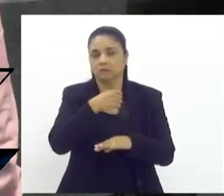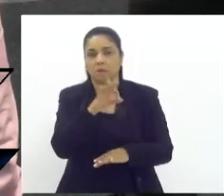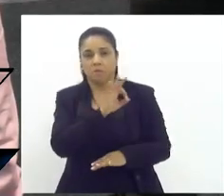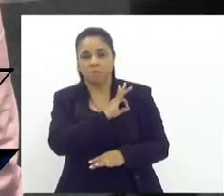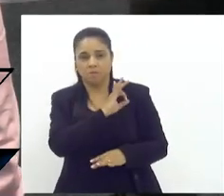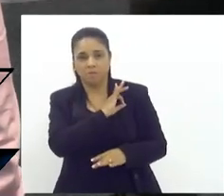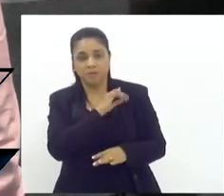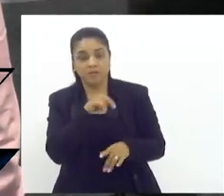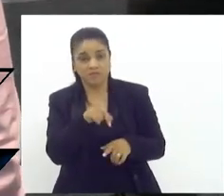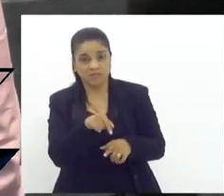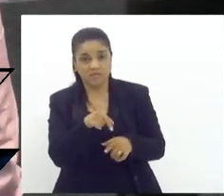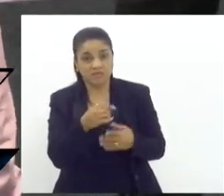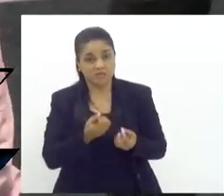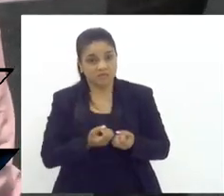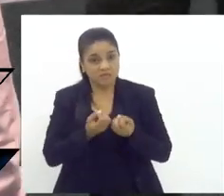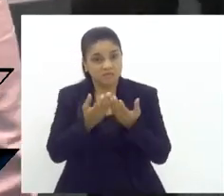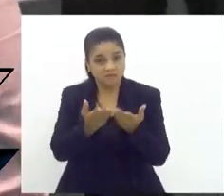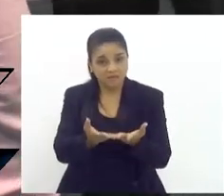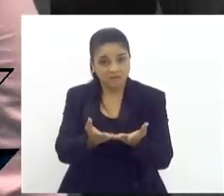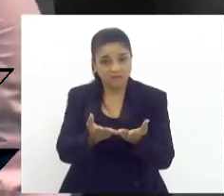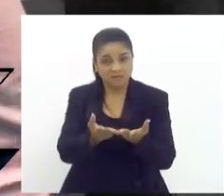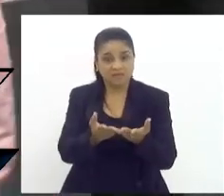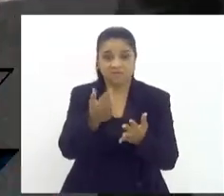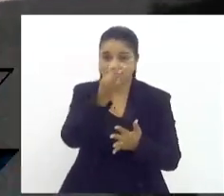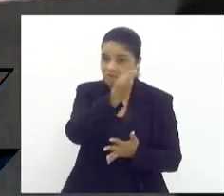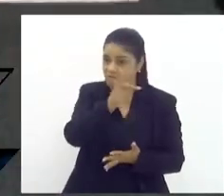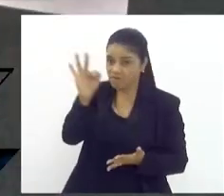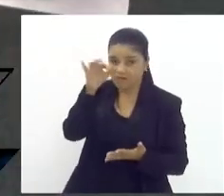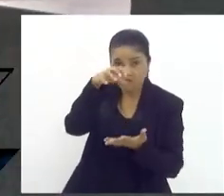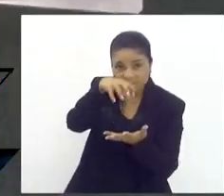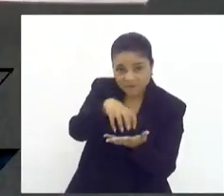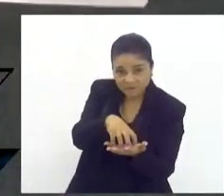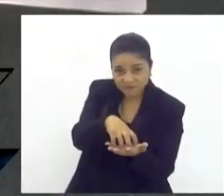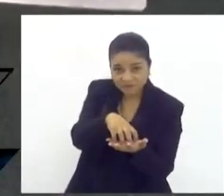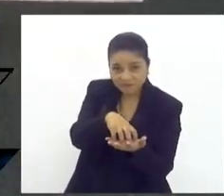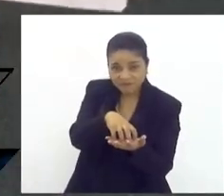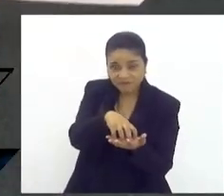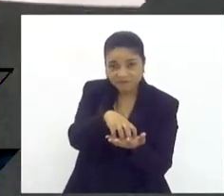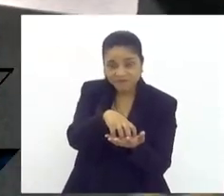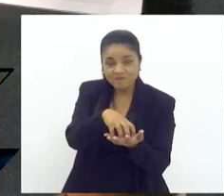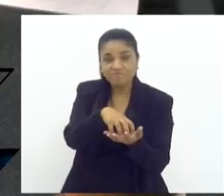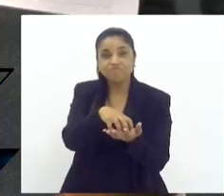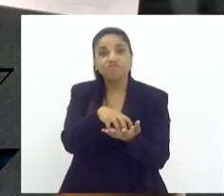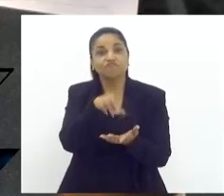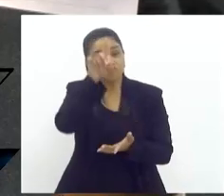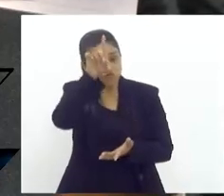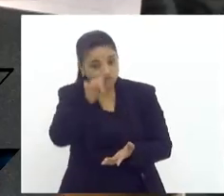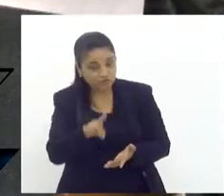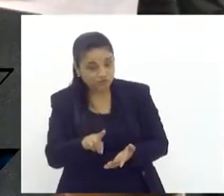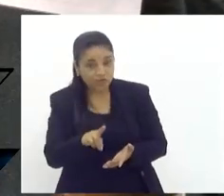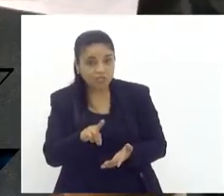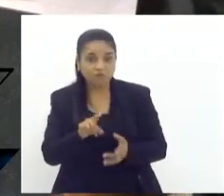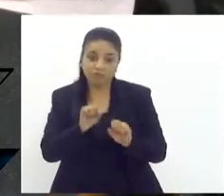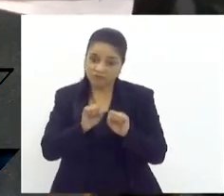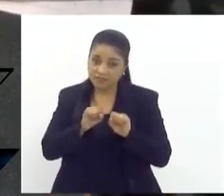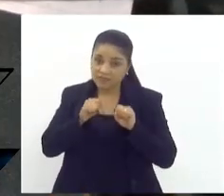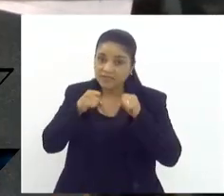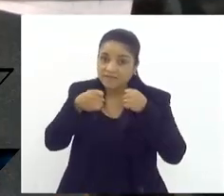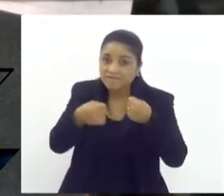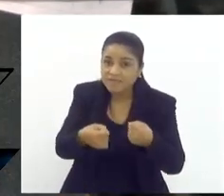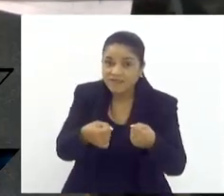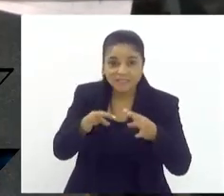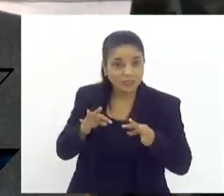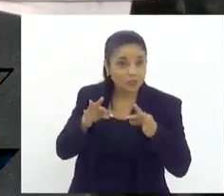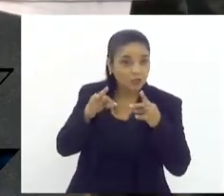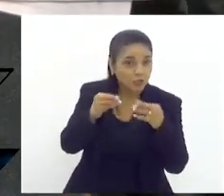nós concedemos em sete de construção federal que todo mundo tem o direito a uma ampla defesa é